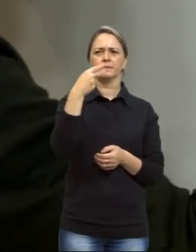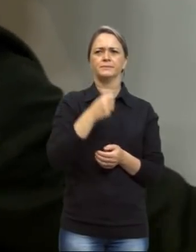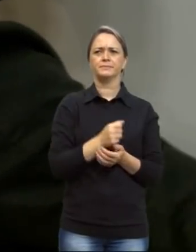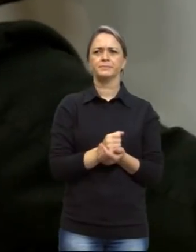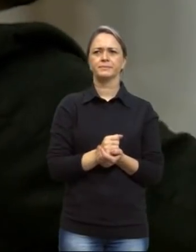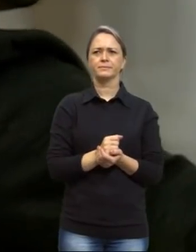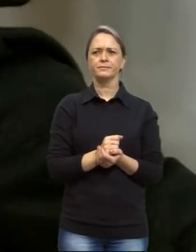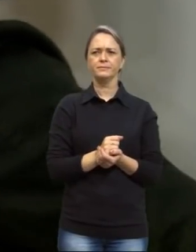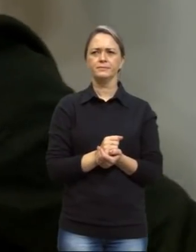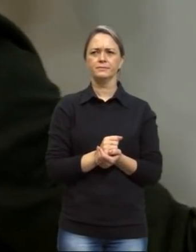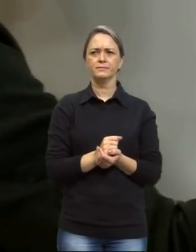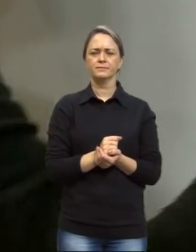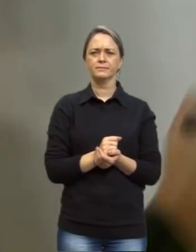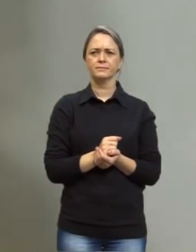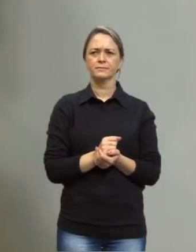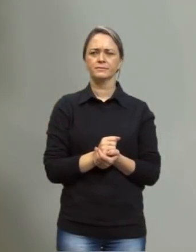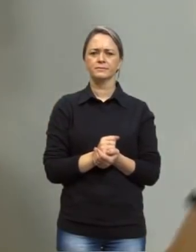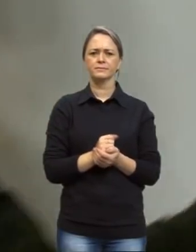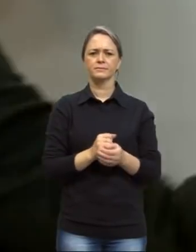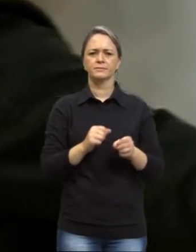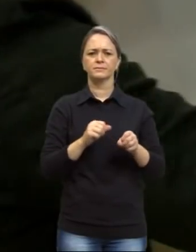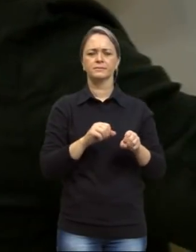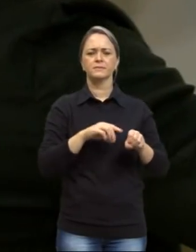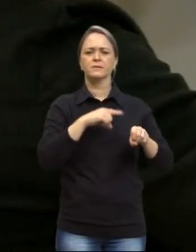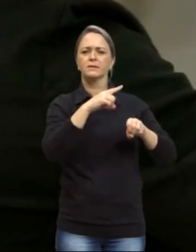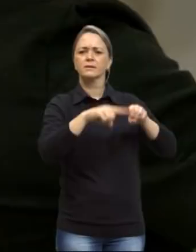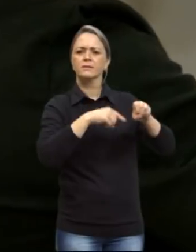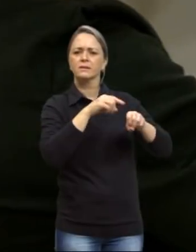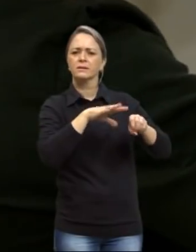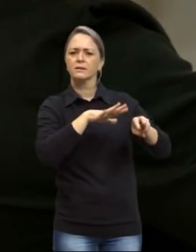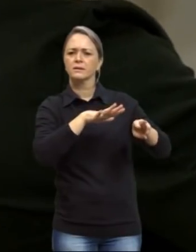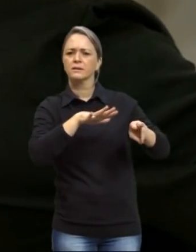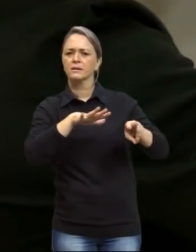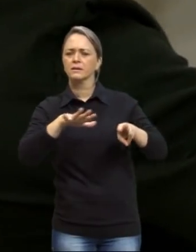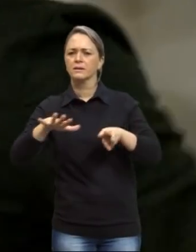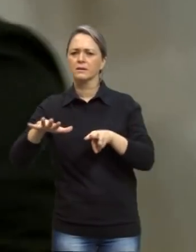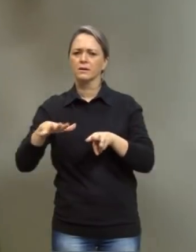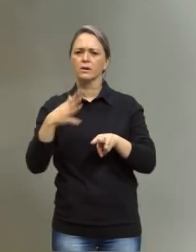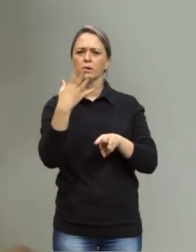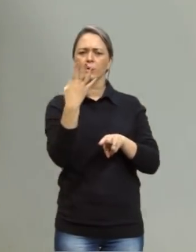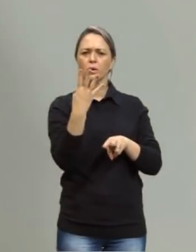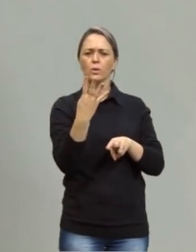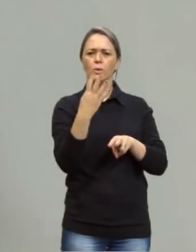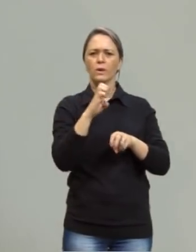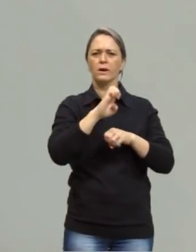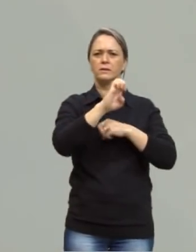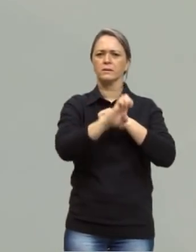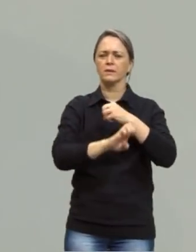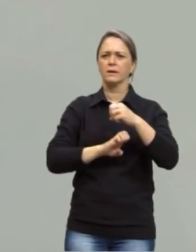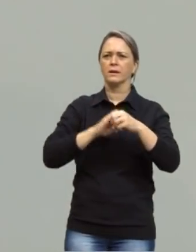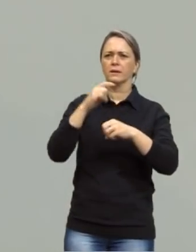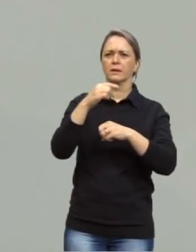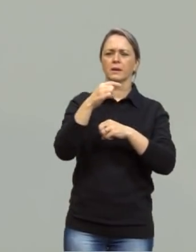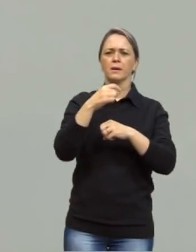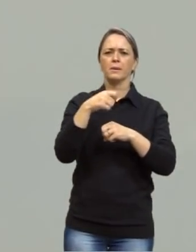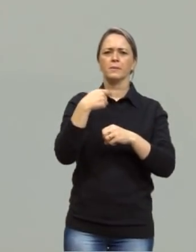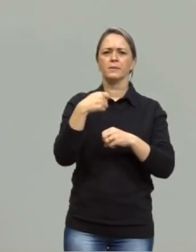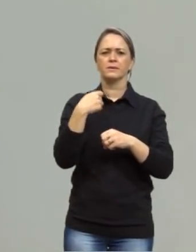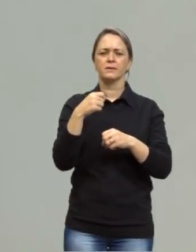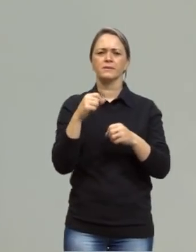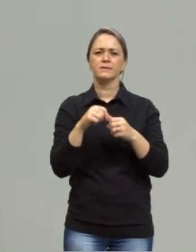ó camada de valência com quatro elétrons ele precisa realizar